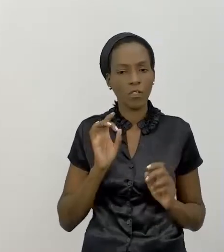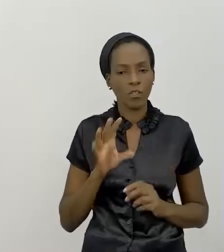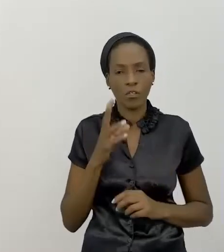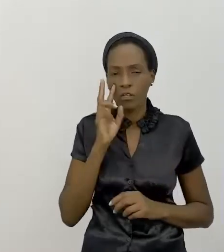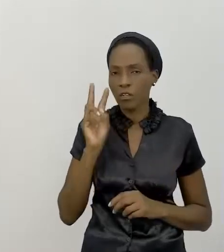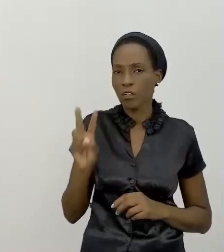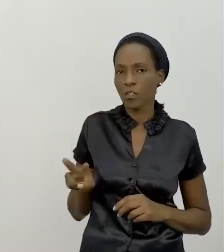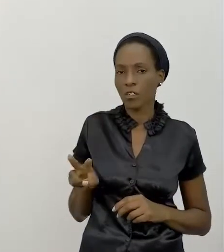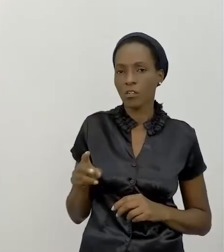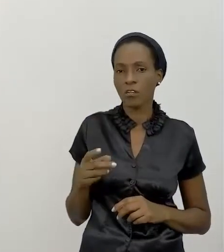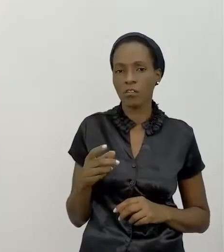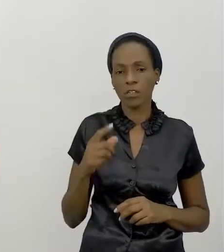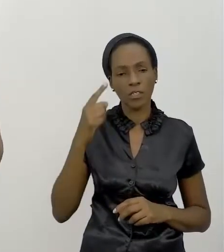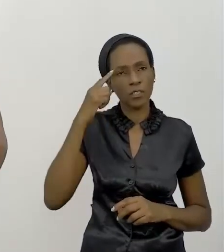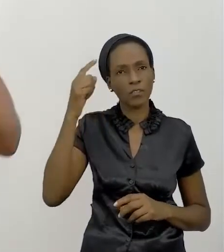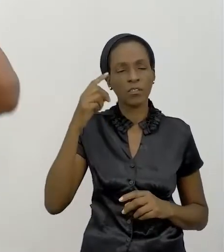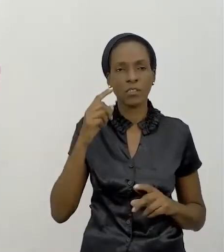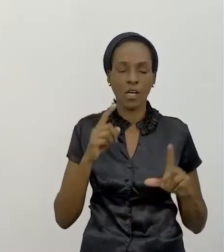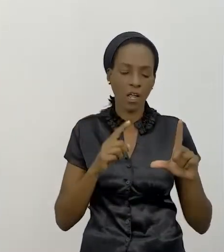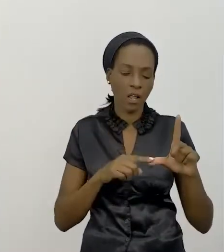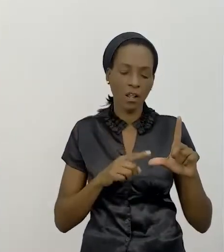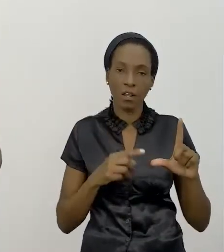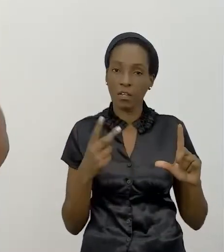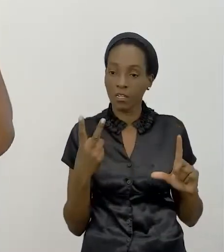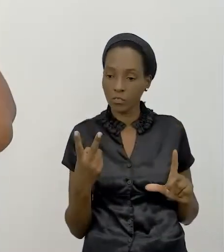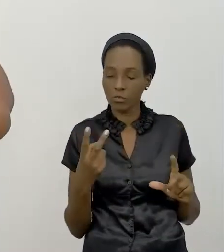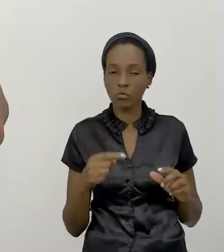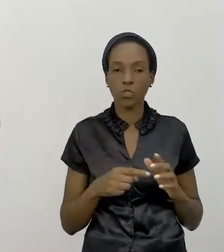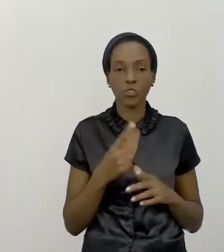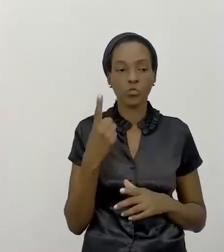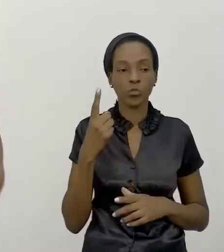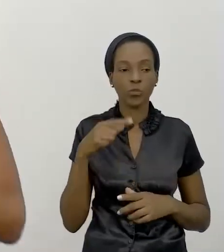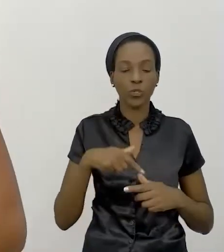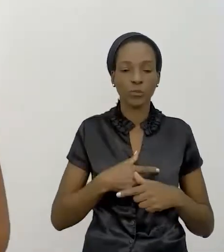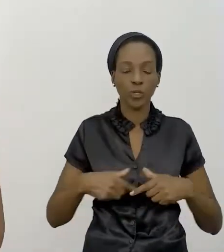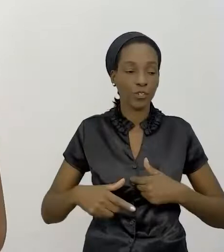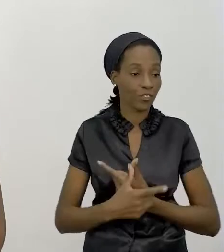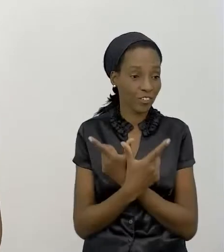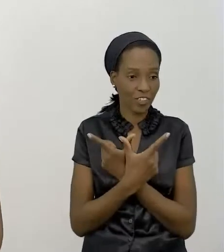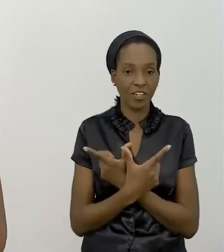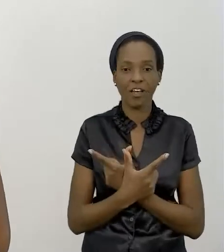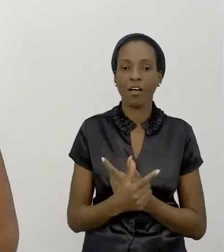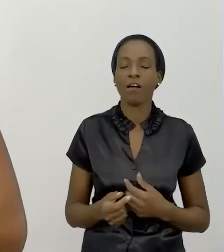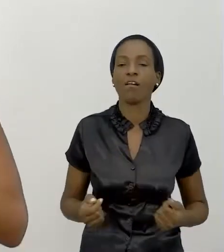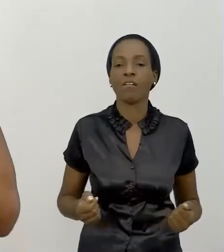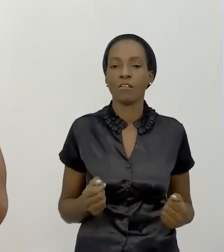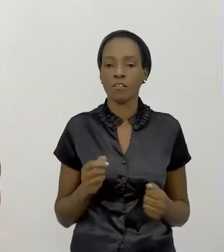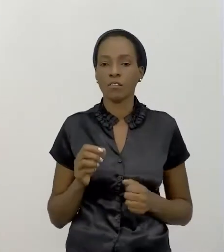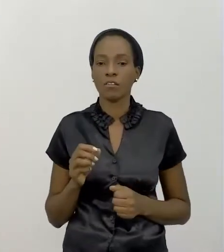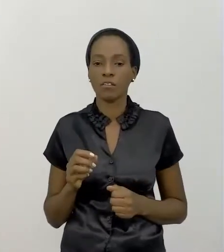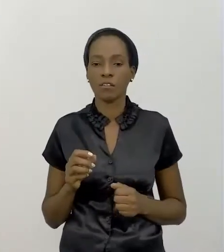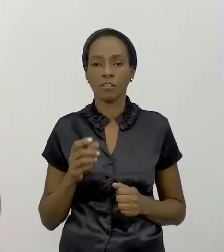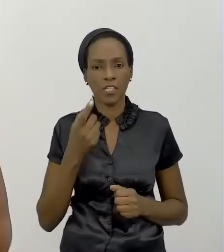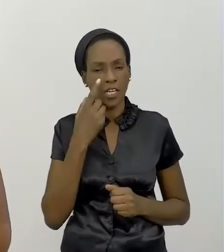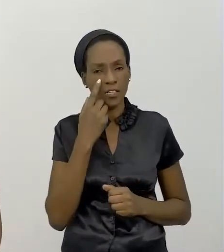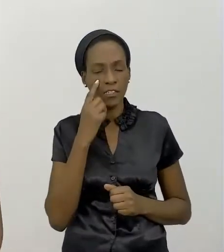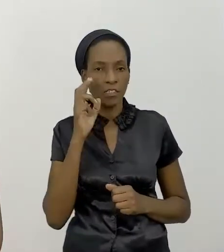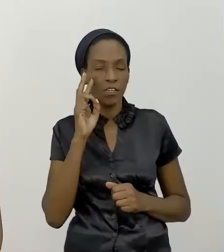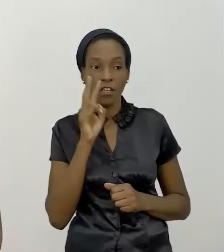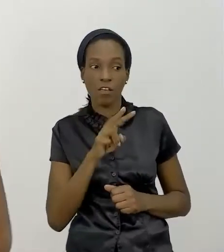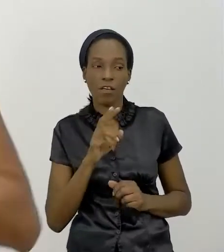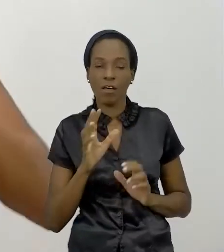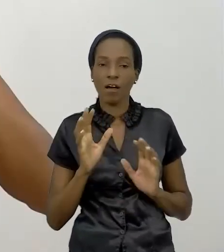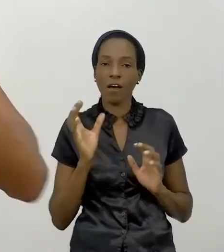que são duas letras de primeiro grau, só de olhar para a expressão eu tenho que já visualizar